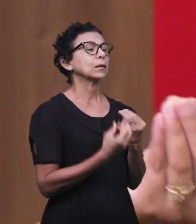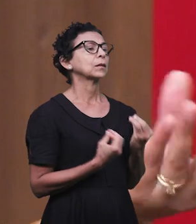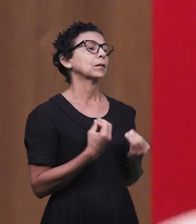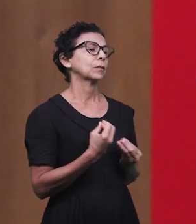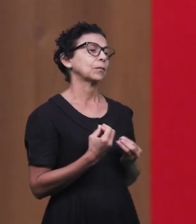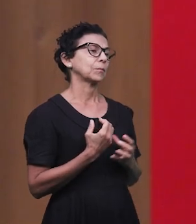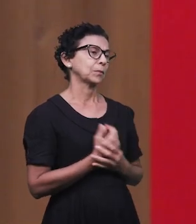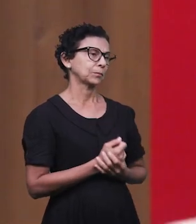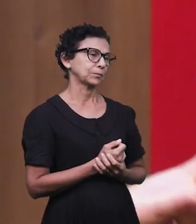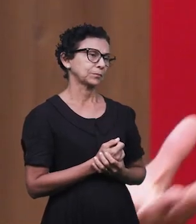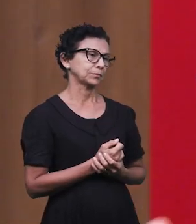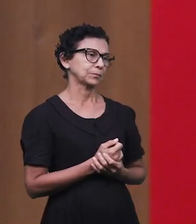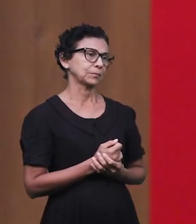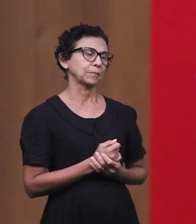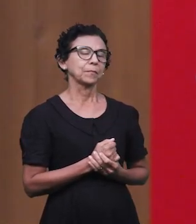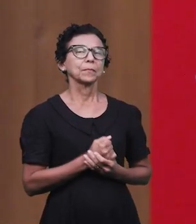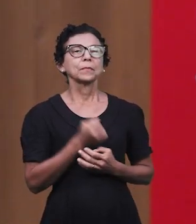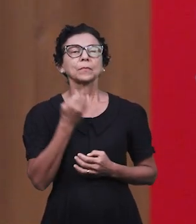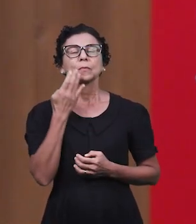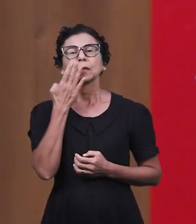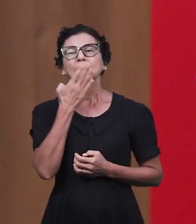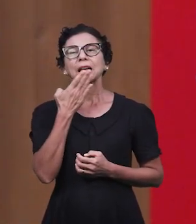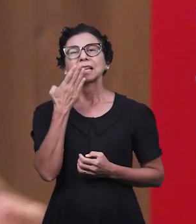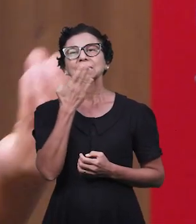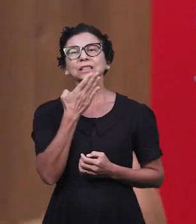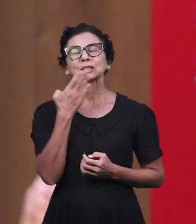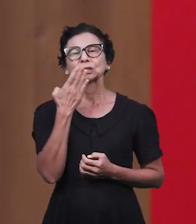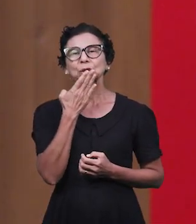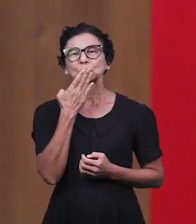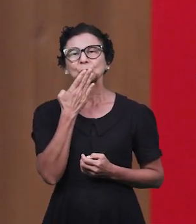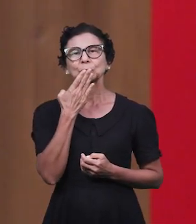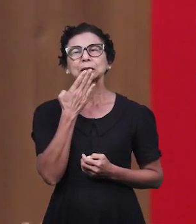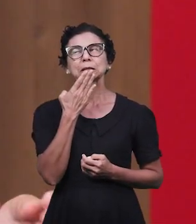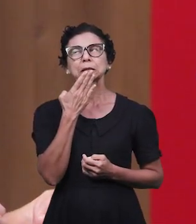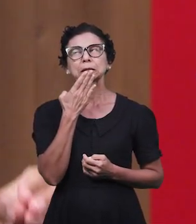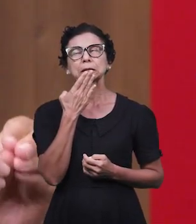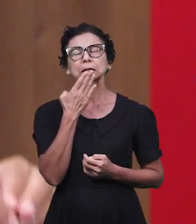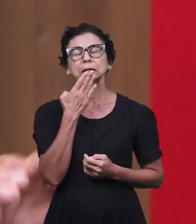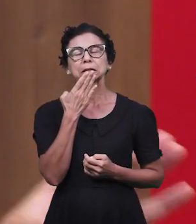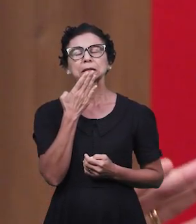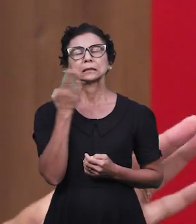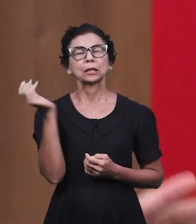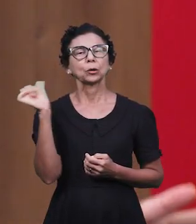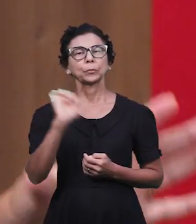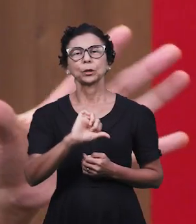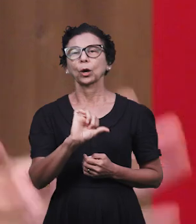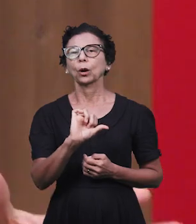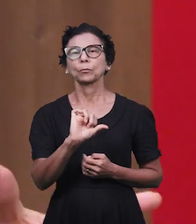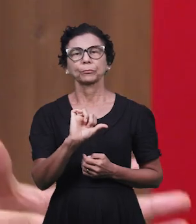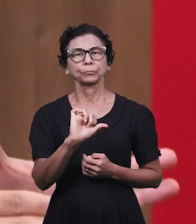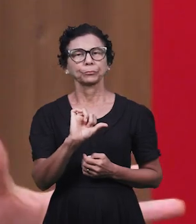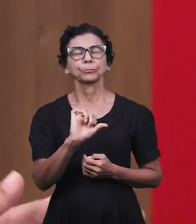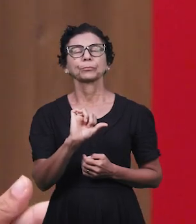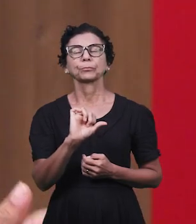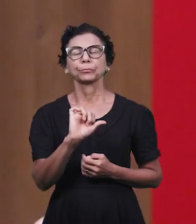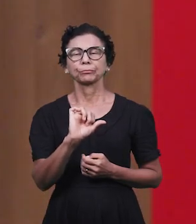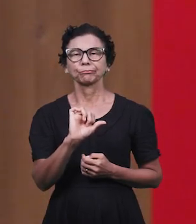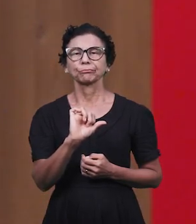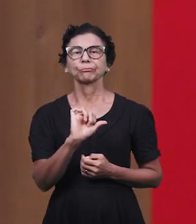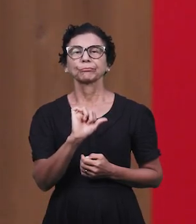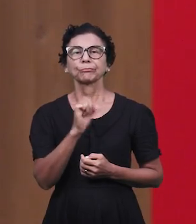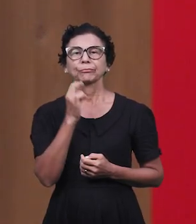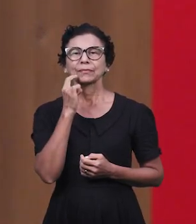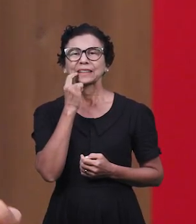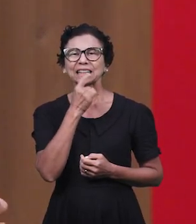sua alimentação? Porque a gente sabe que o açúcar é o nosso maior vilão ali na questão da